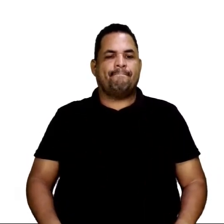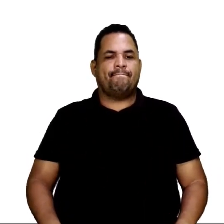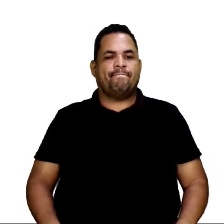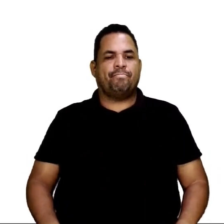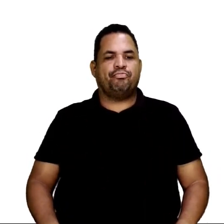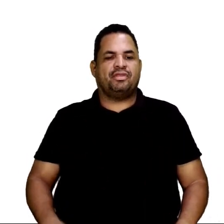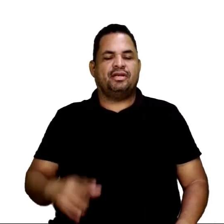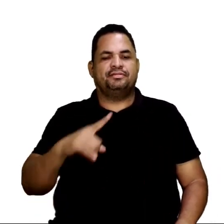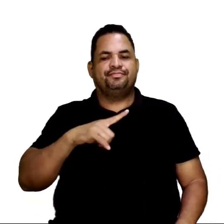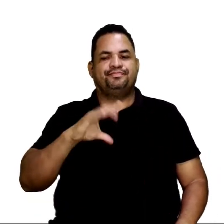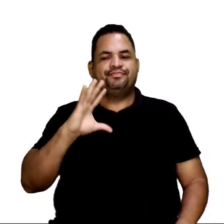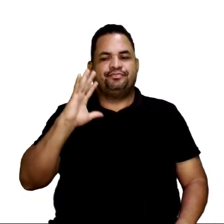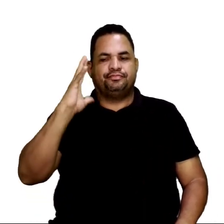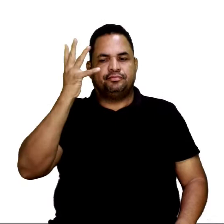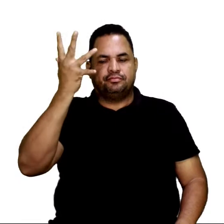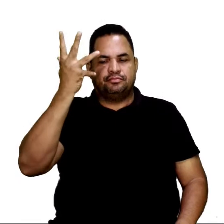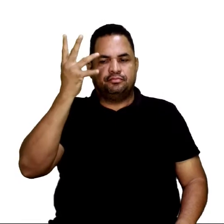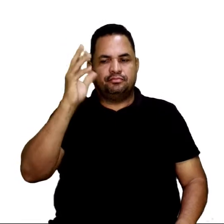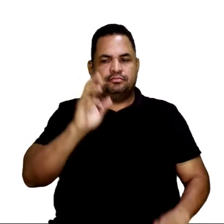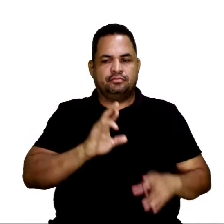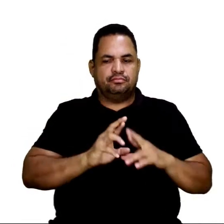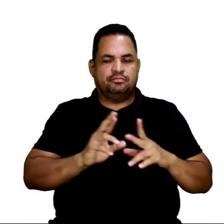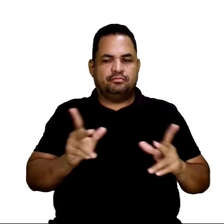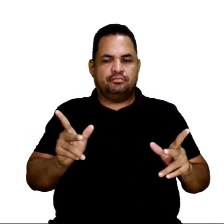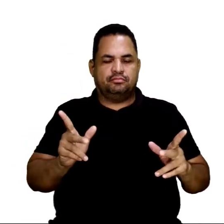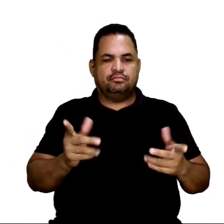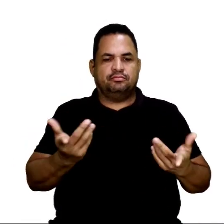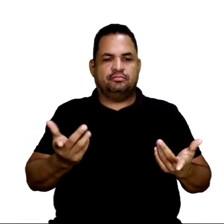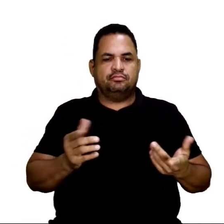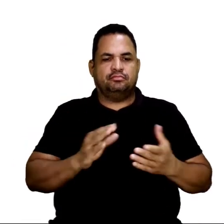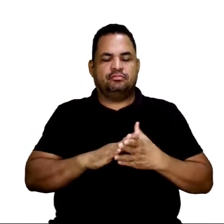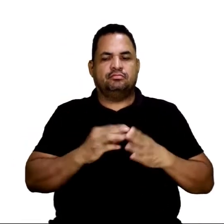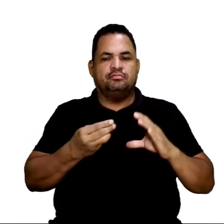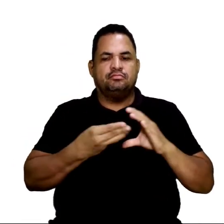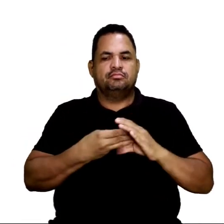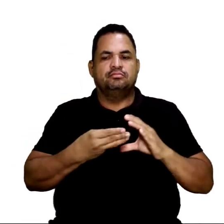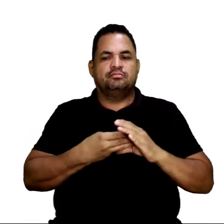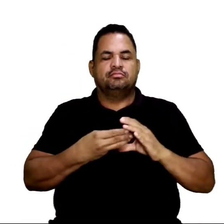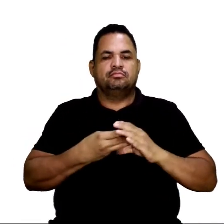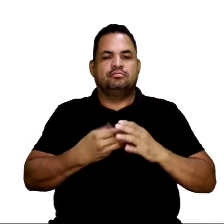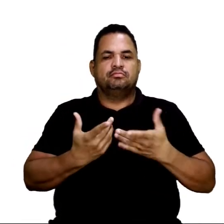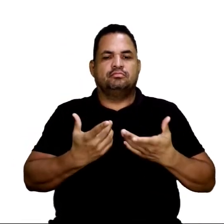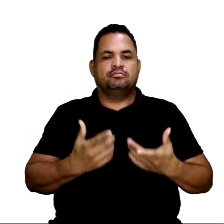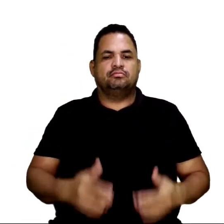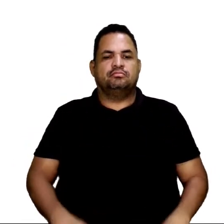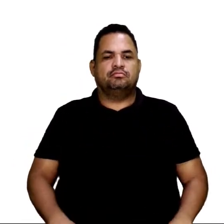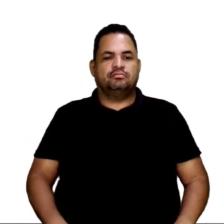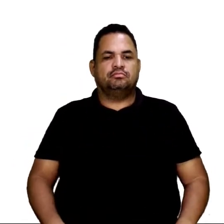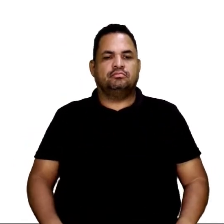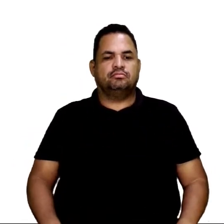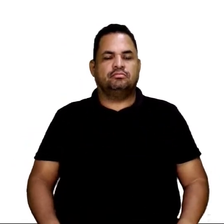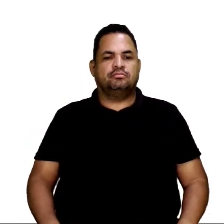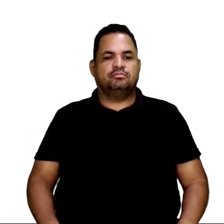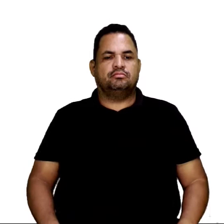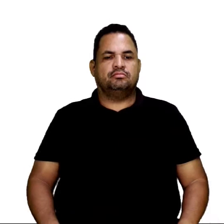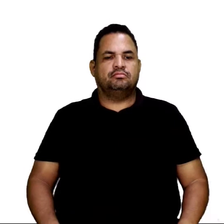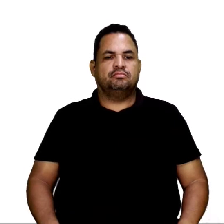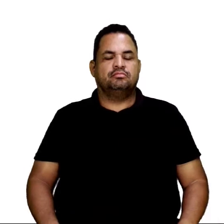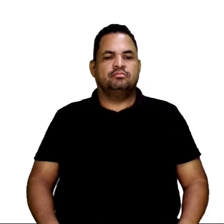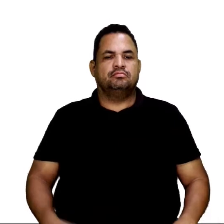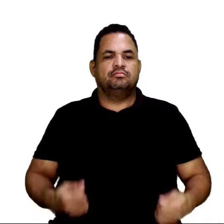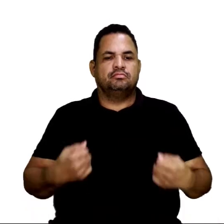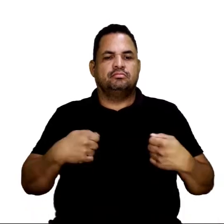a capacidade de diferenciação celular. Ou seja, essas células, tá,